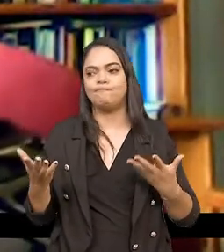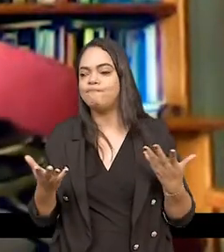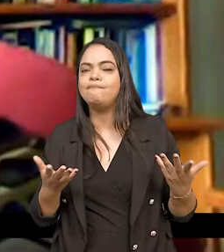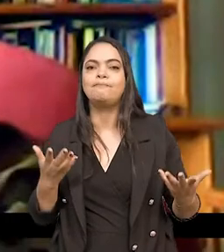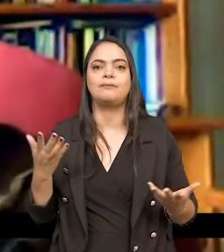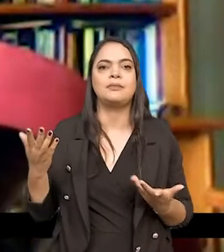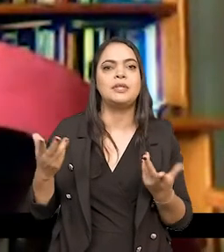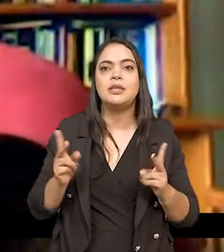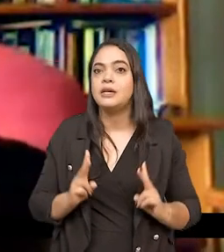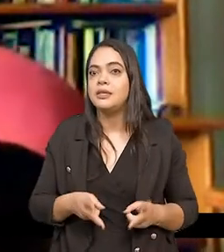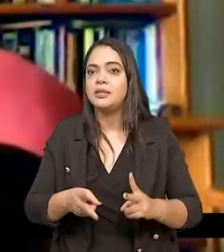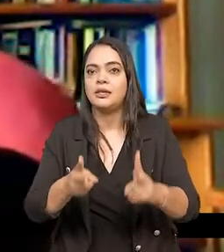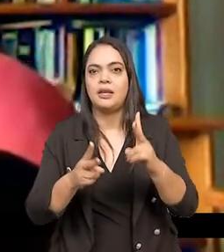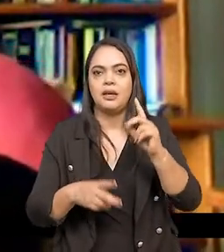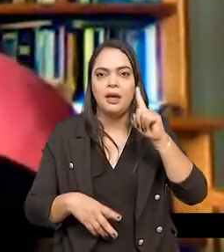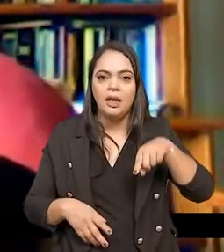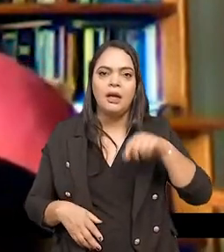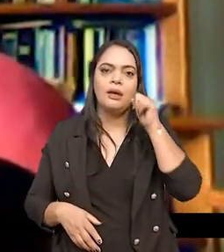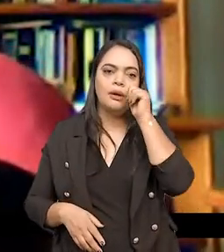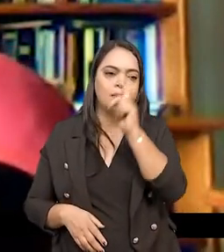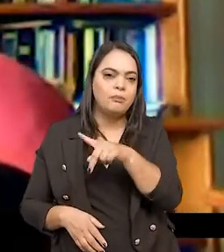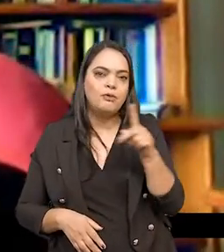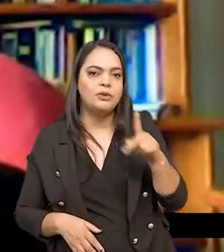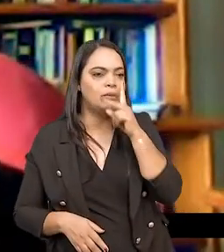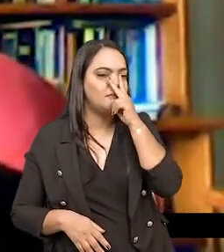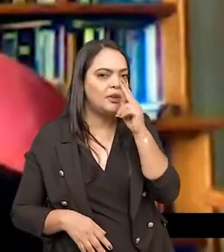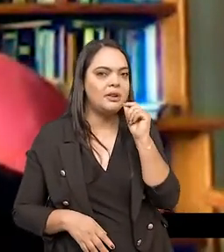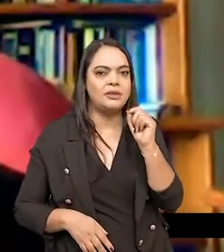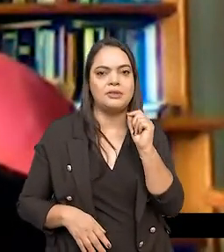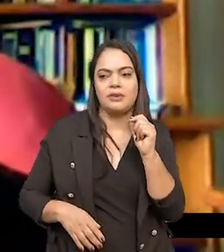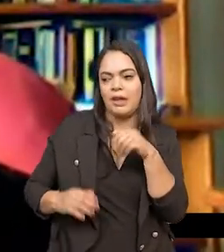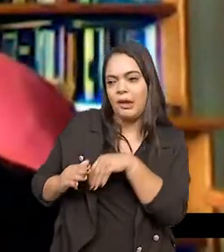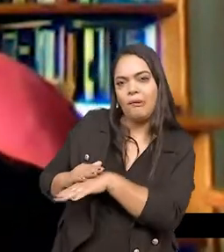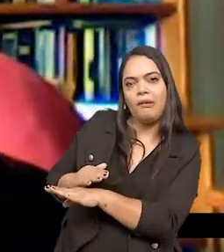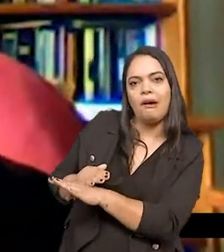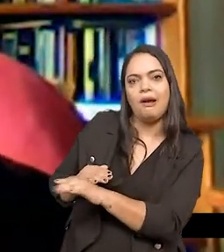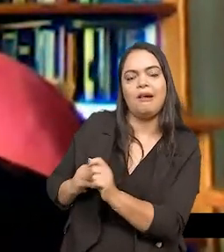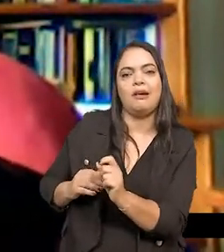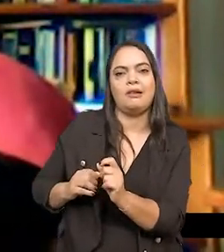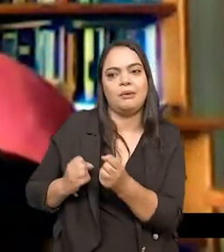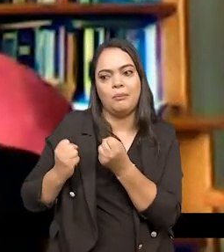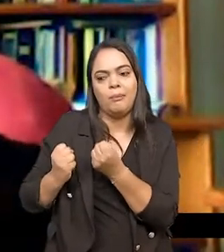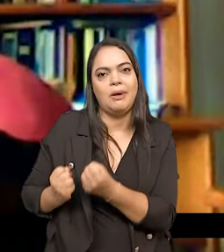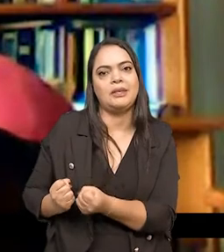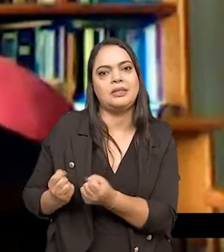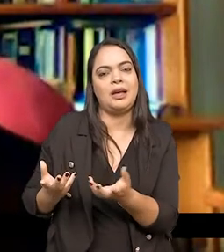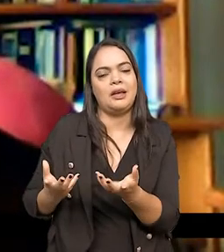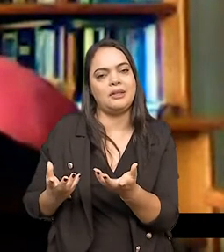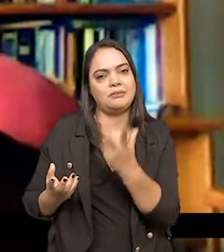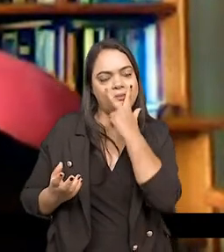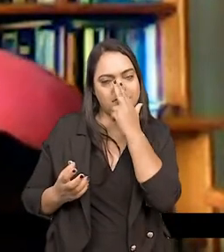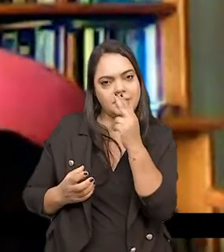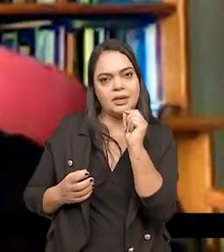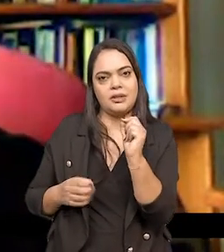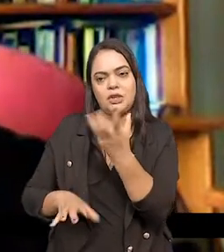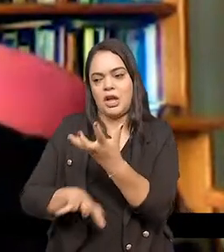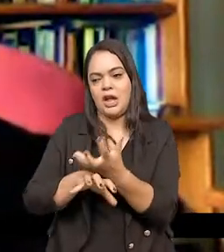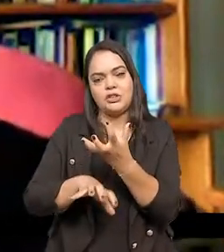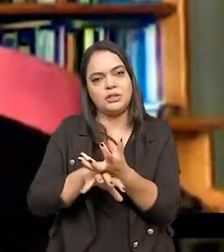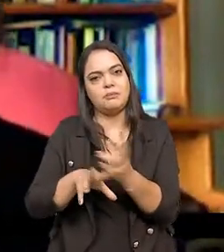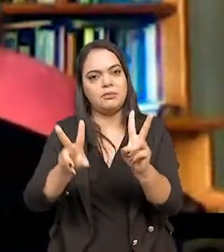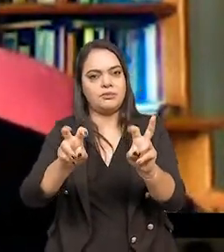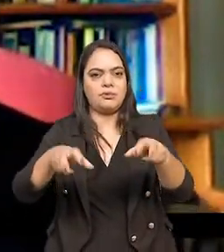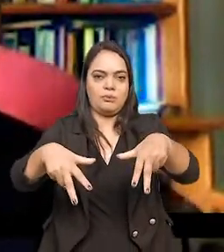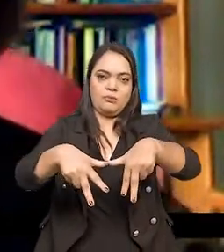isso... Sempre uma professora que carrega na mala, sabia? Na graduação, tu carrega na mala a disciplina que tu